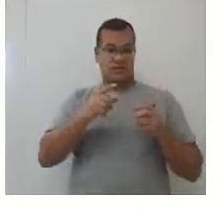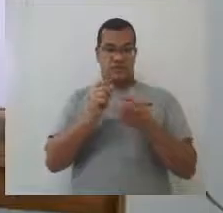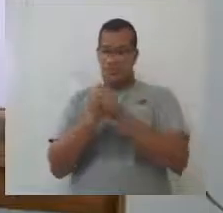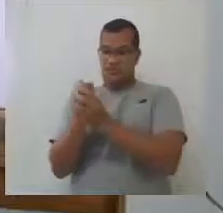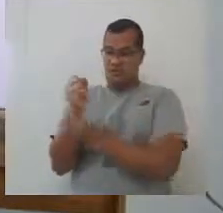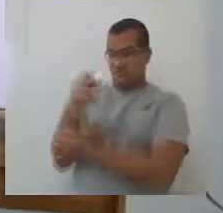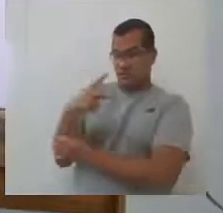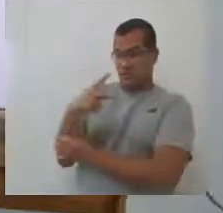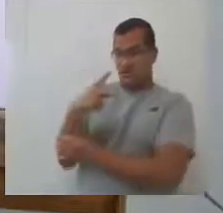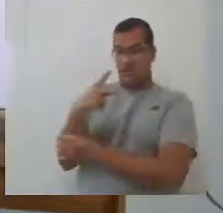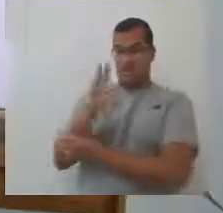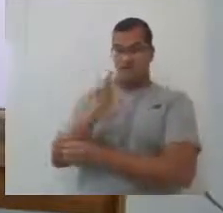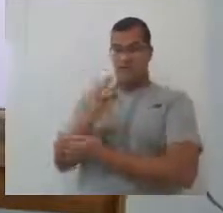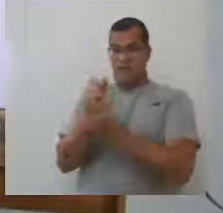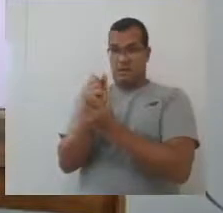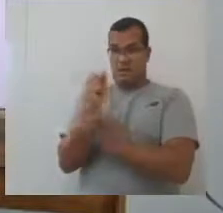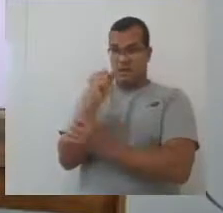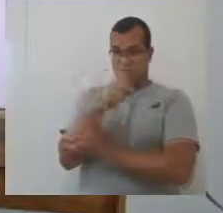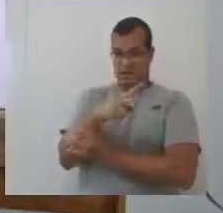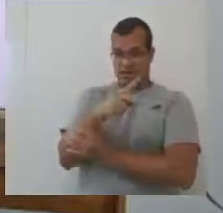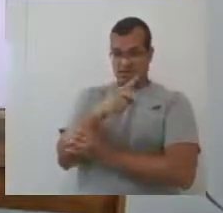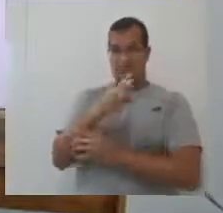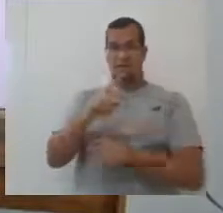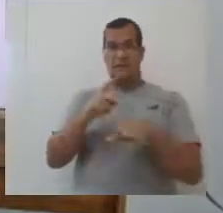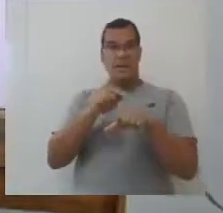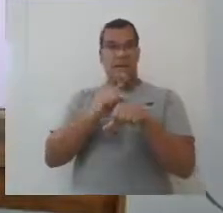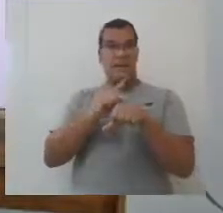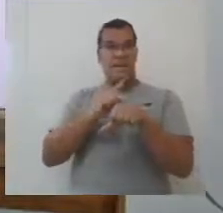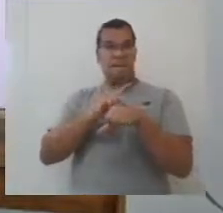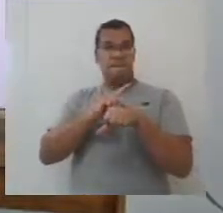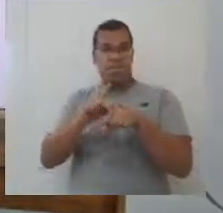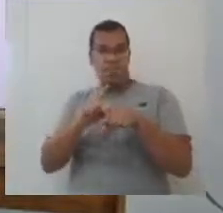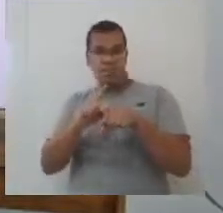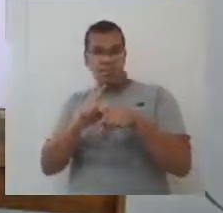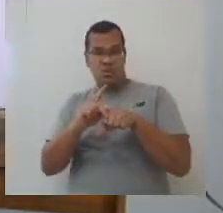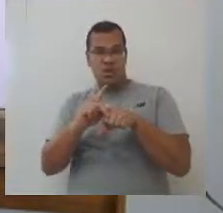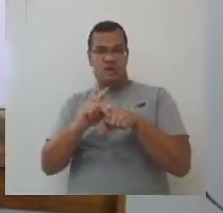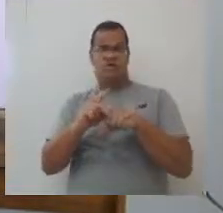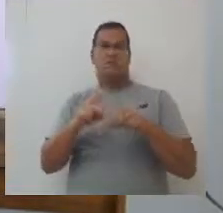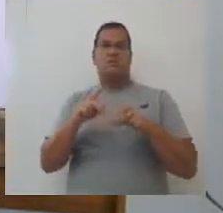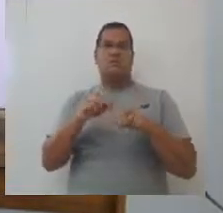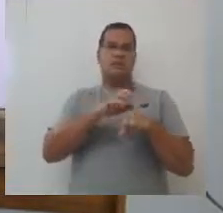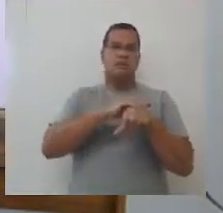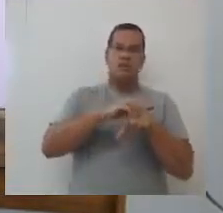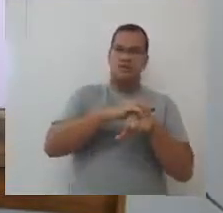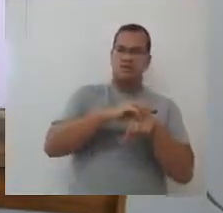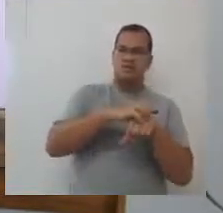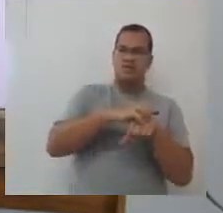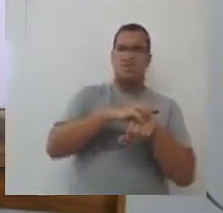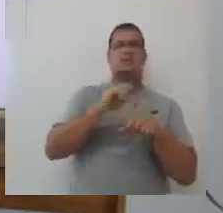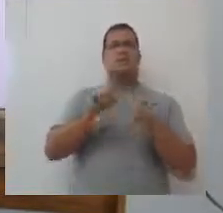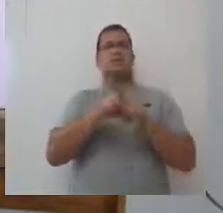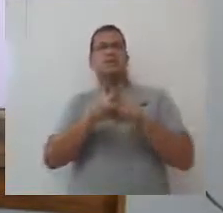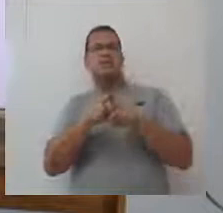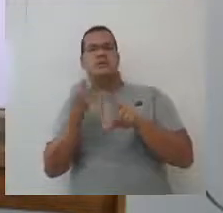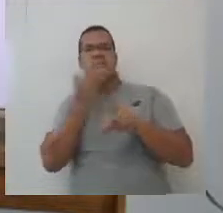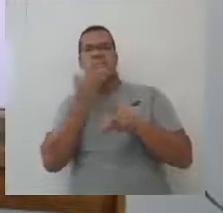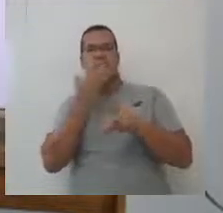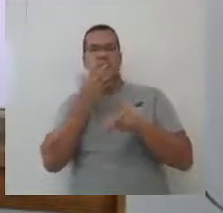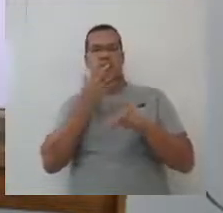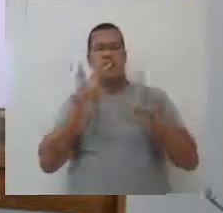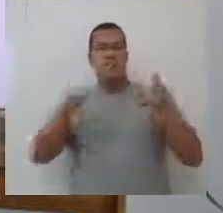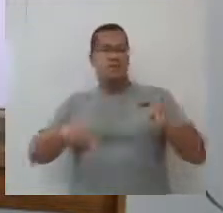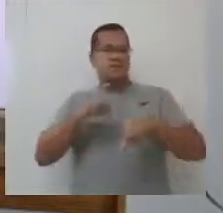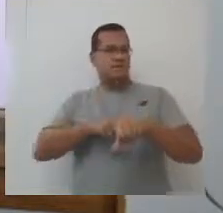veja, qual é a probabilidade da planta ser pura dominante para textura e pura dominante para coloração ao